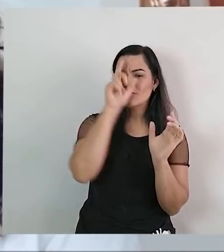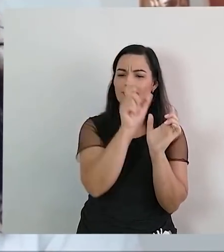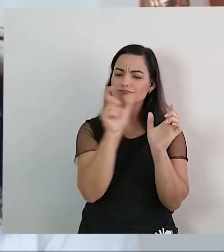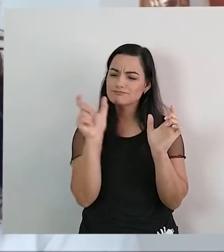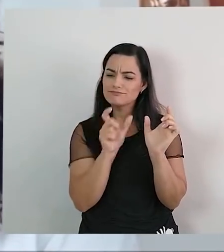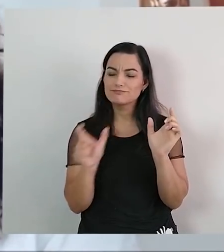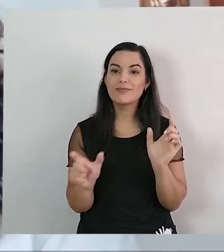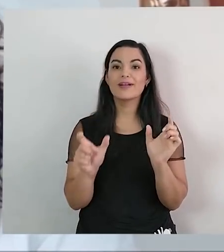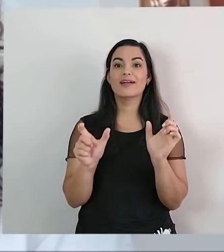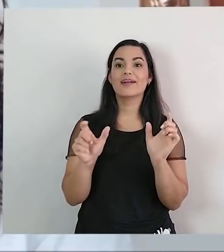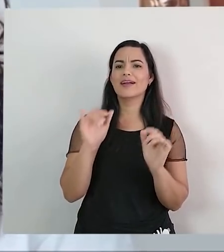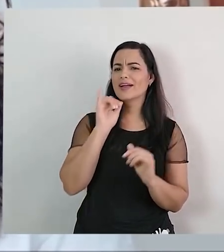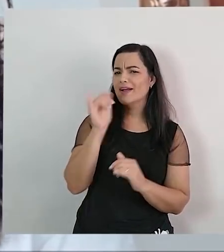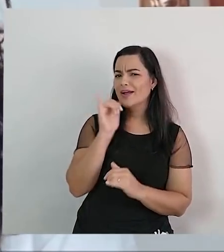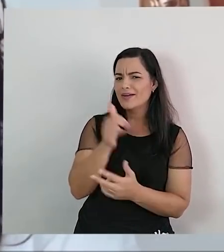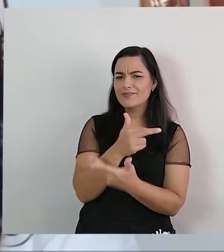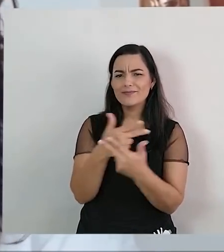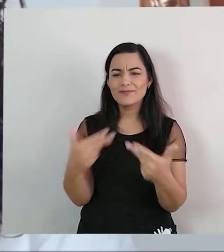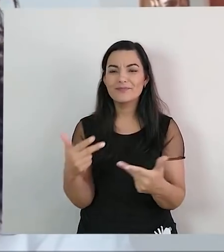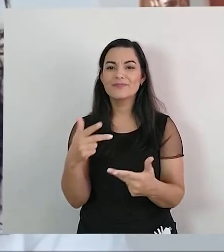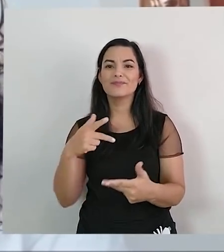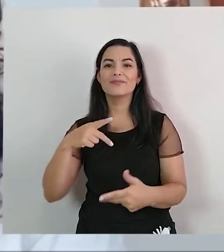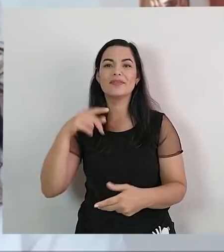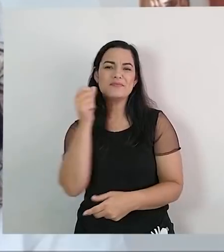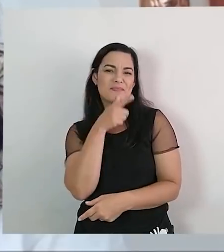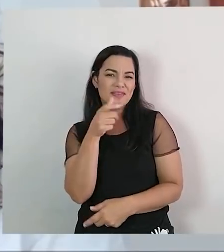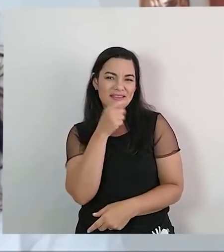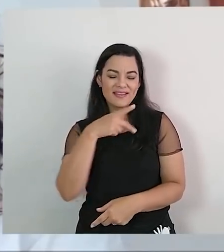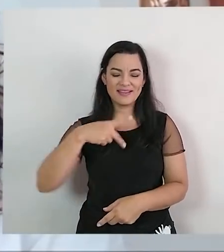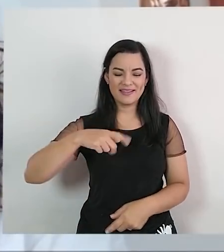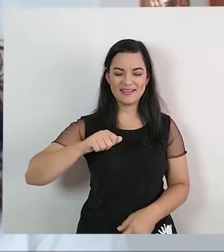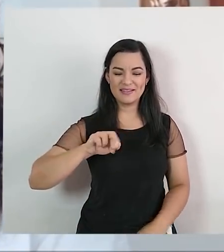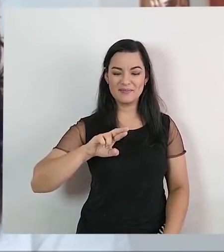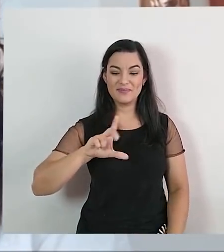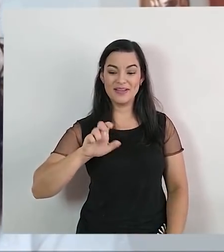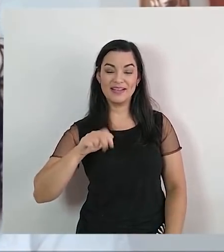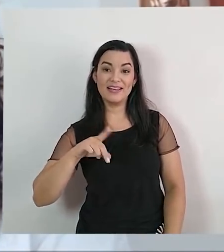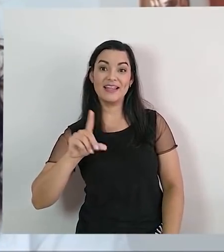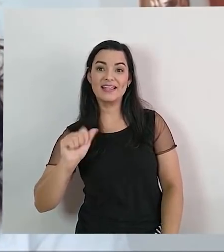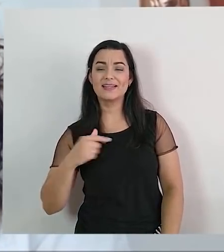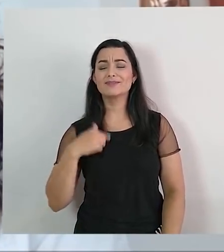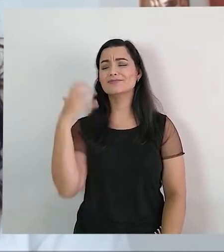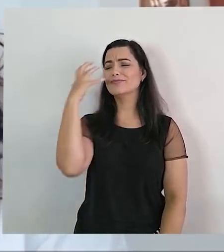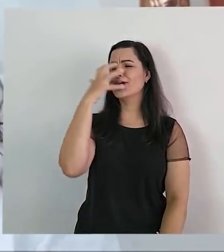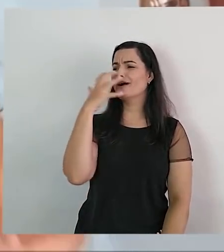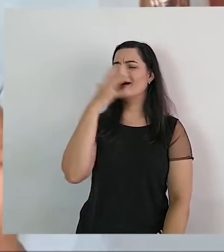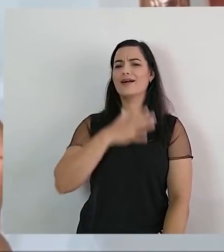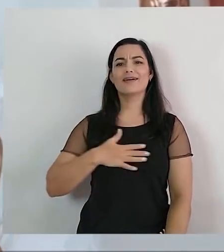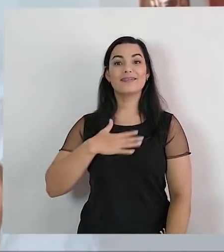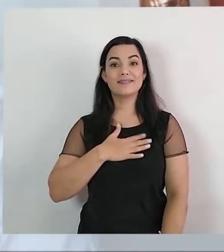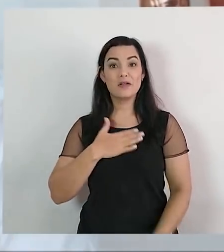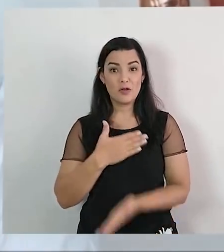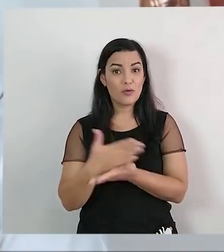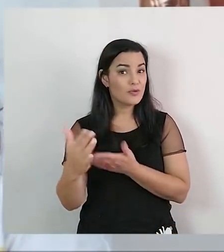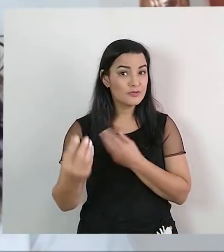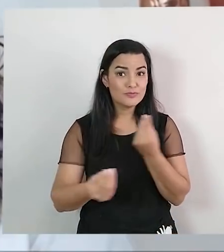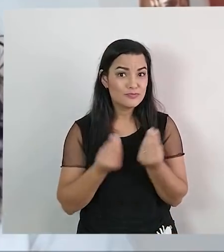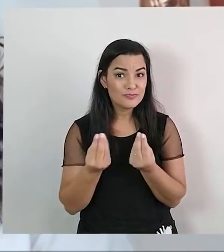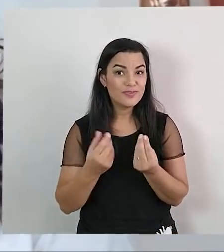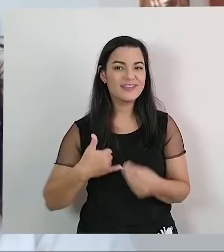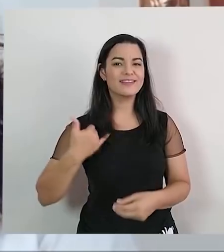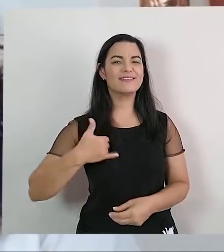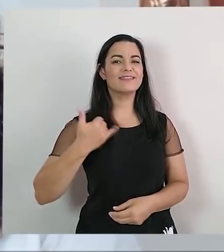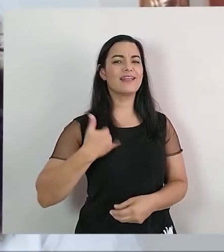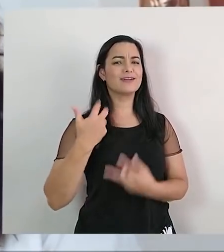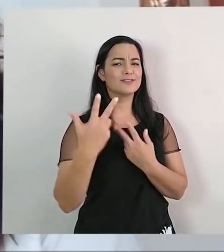contadas, piadas, parlendas, tudo isso me encanta muito. E tudo isso começou quando eu tinha a sua idade.